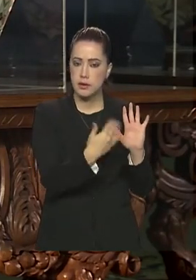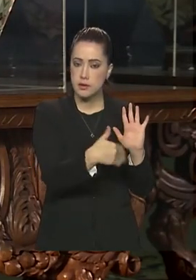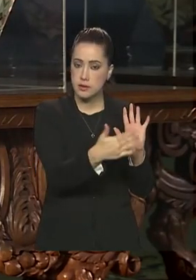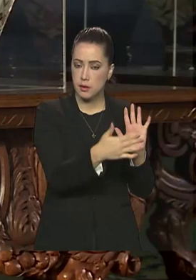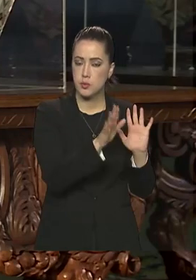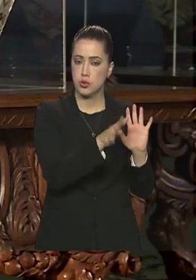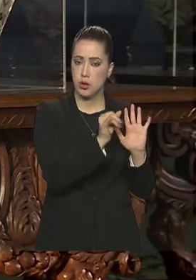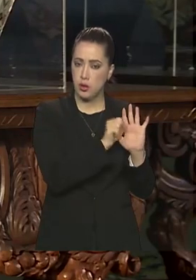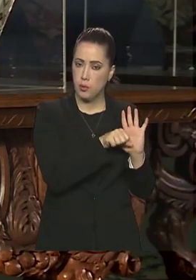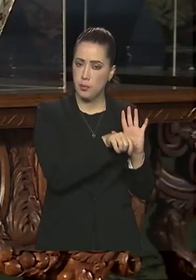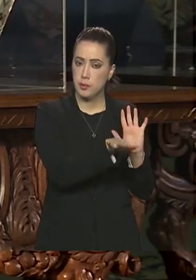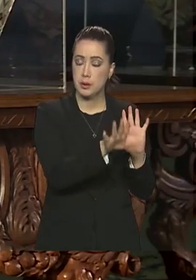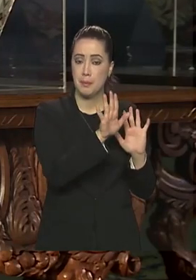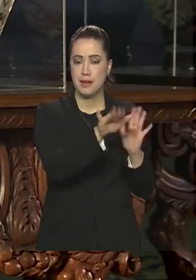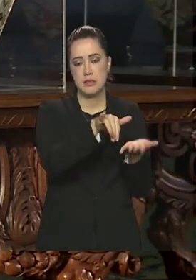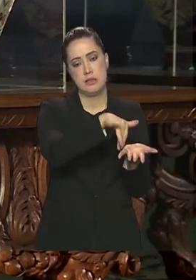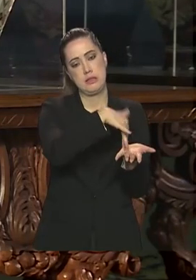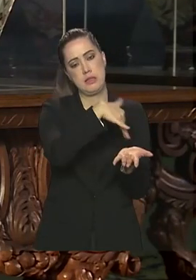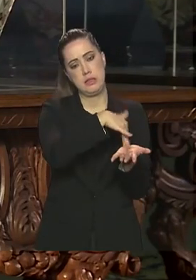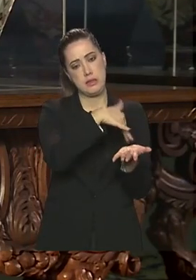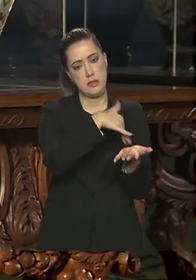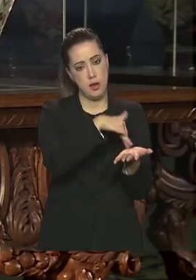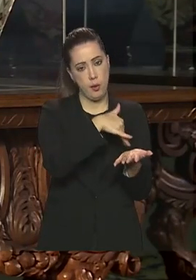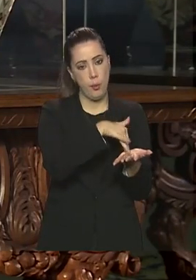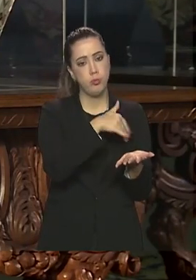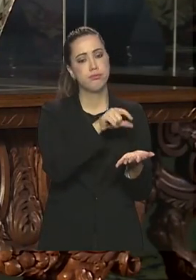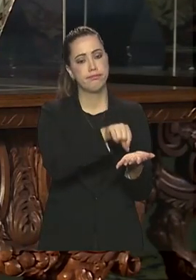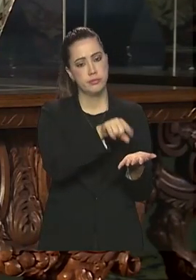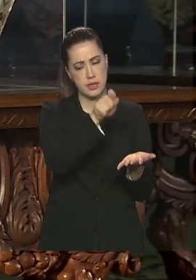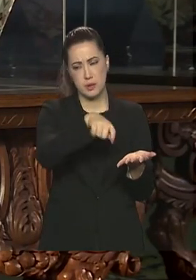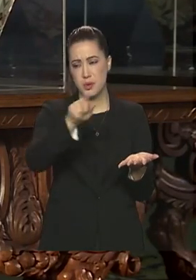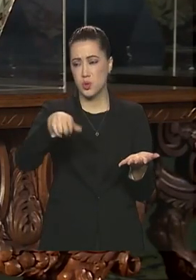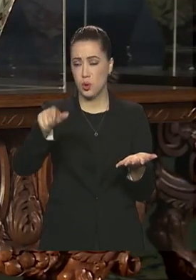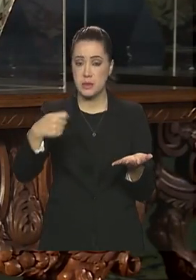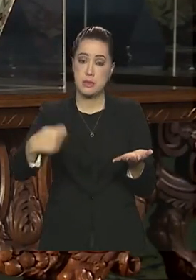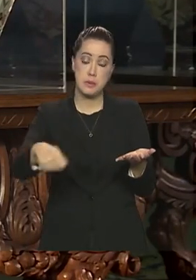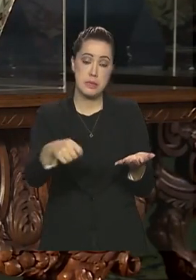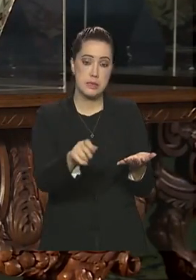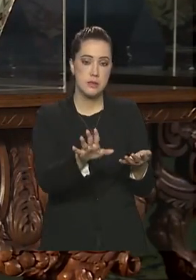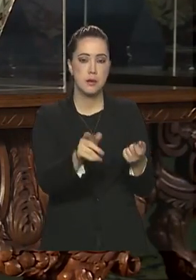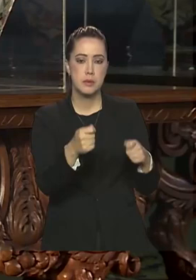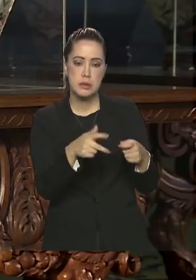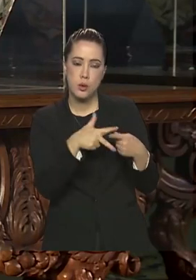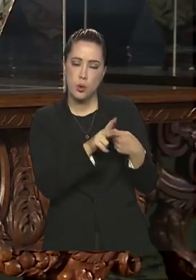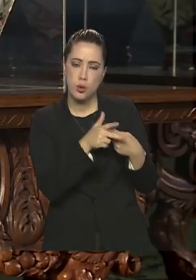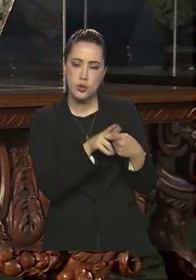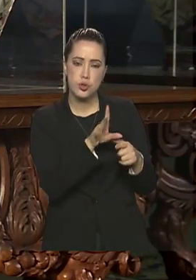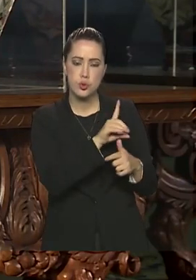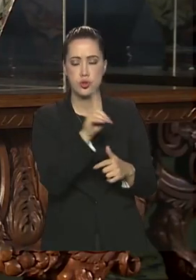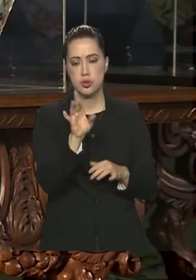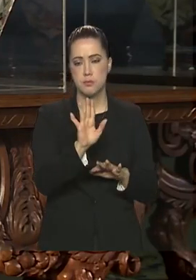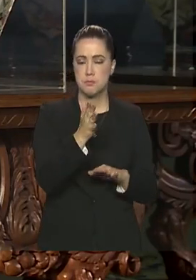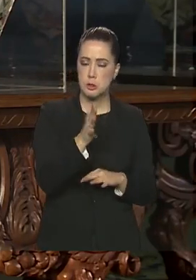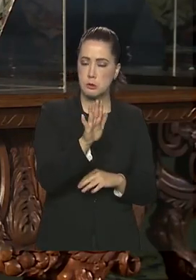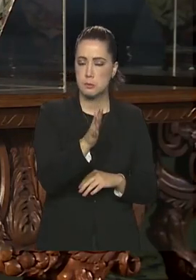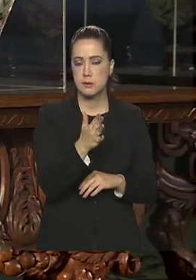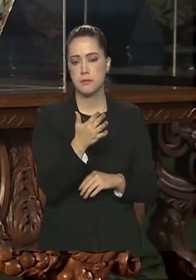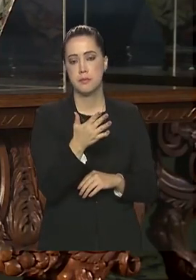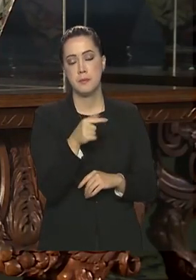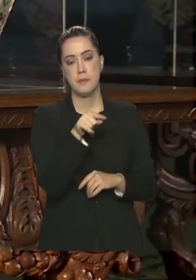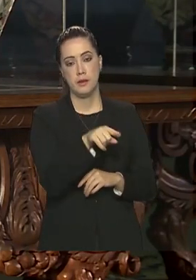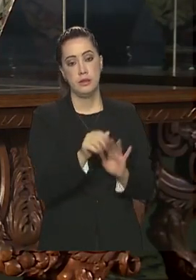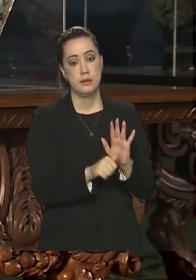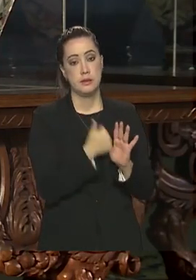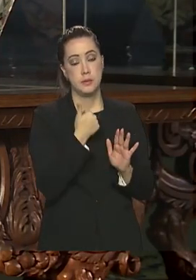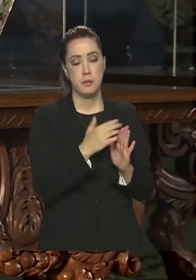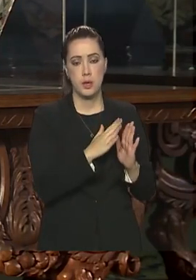publicação, mas esse cadastro e o levantamento das unidades atendidas teve um pequeno ajuste, e a estimativa é que tenhamos essas